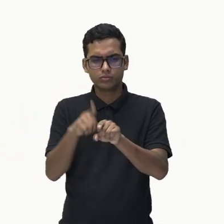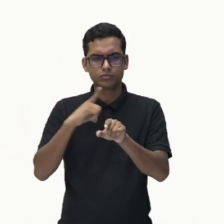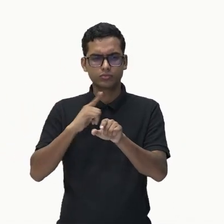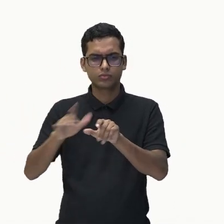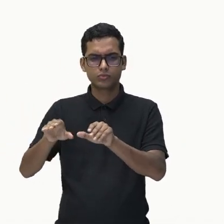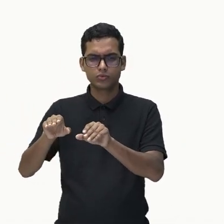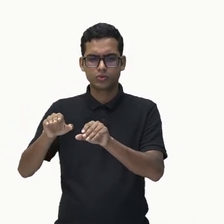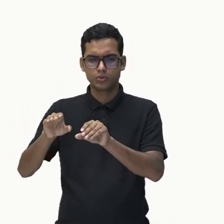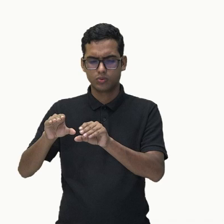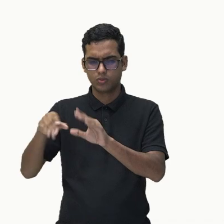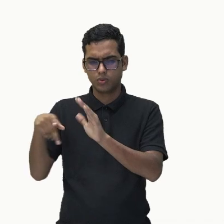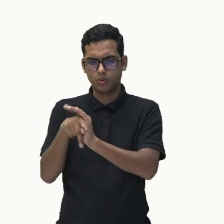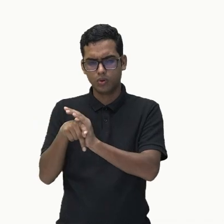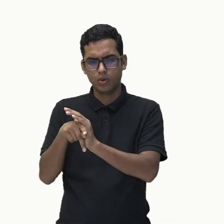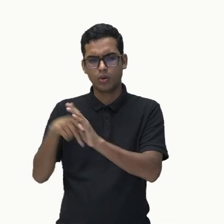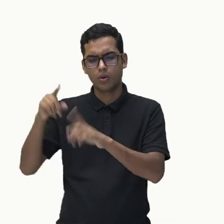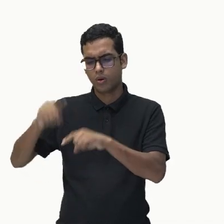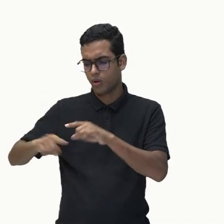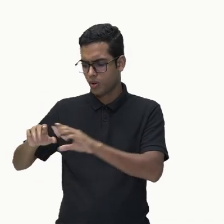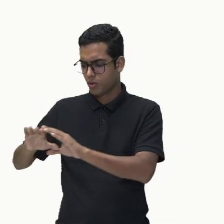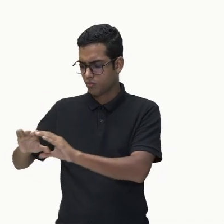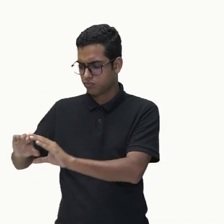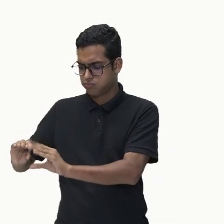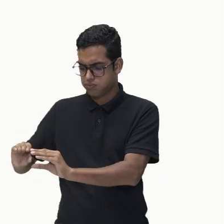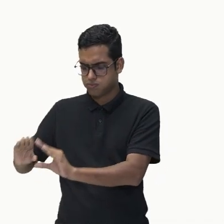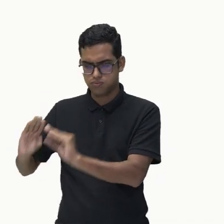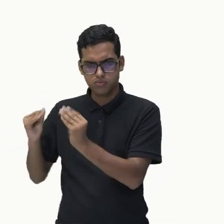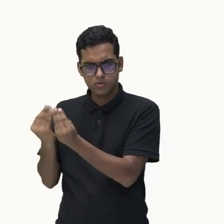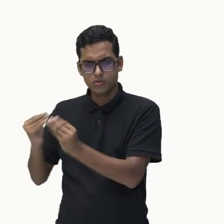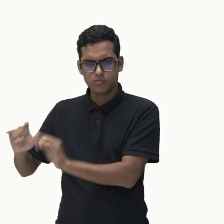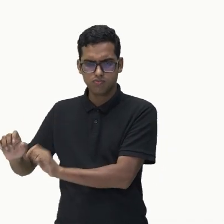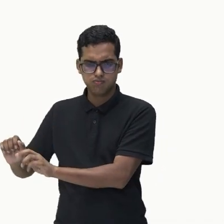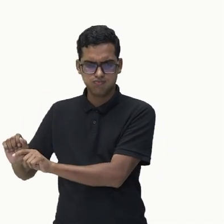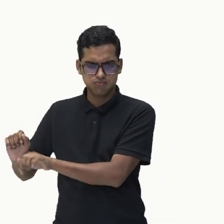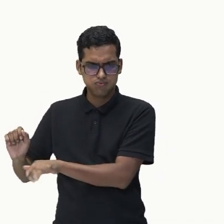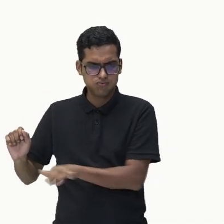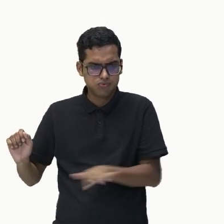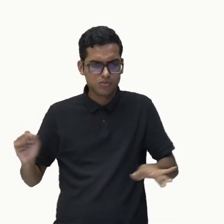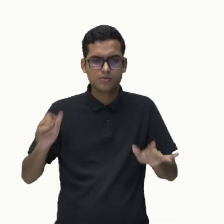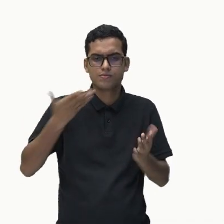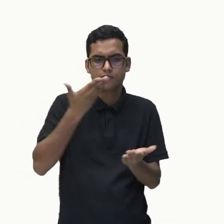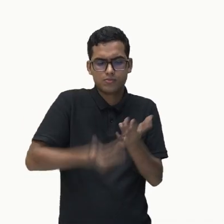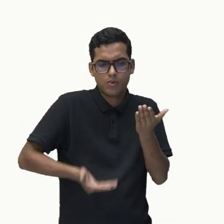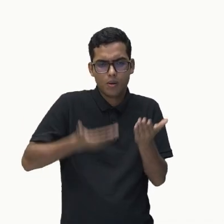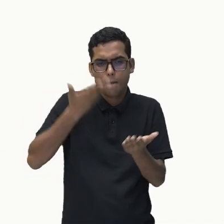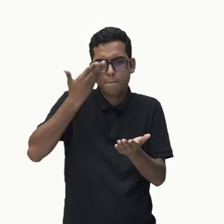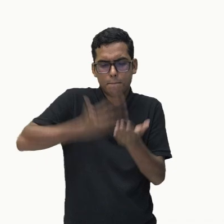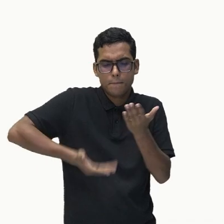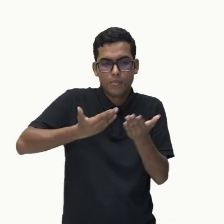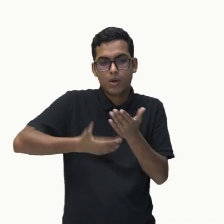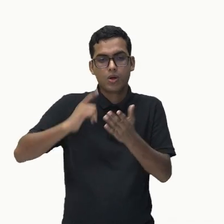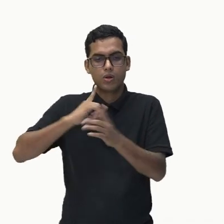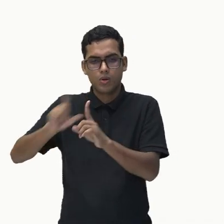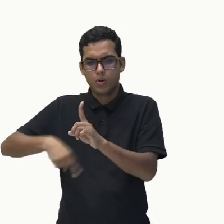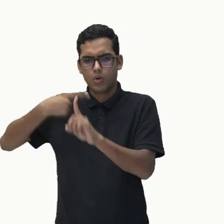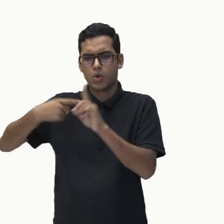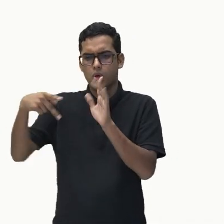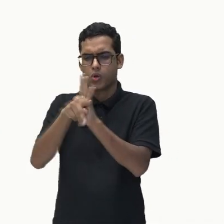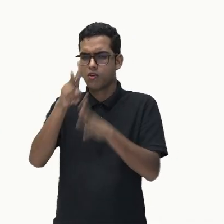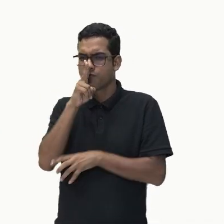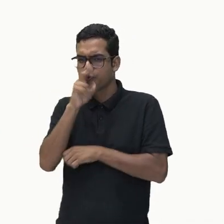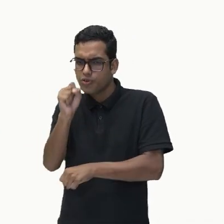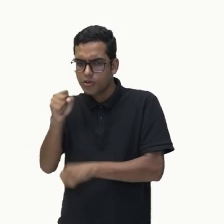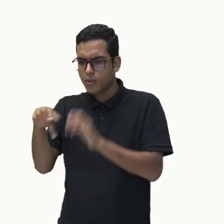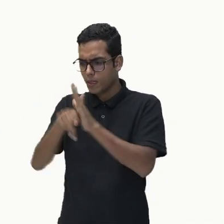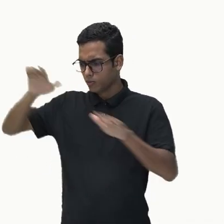êmbolo, e aqui está exatamente o que diz aqui o desenho. O que se perde, o que se ganha na força, porque